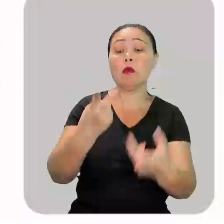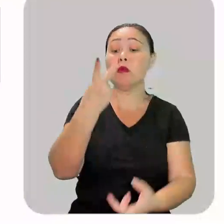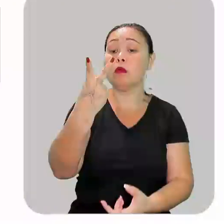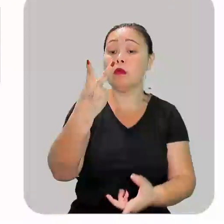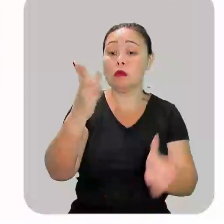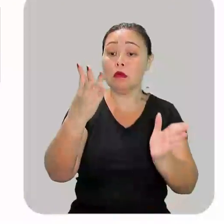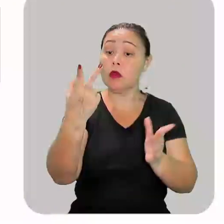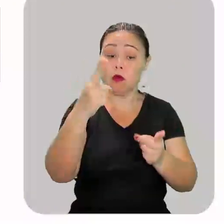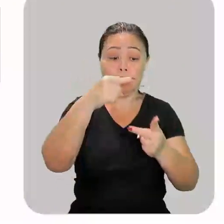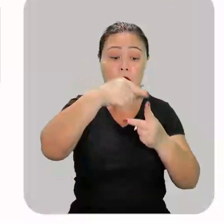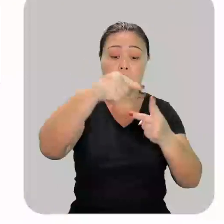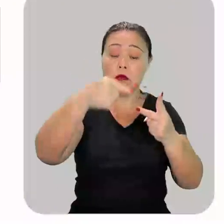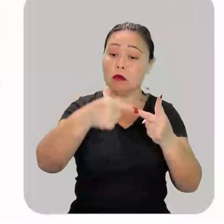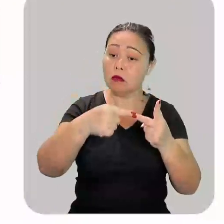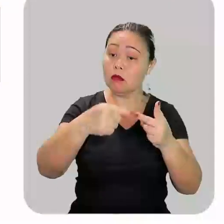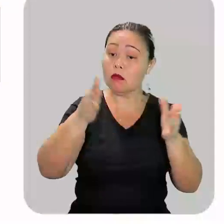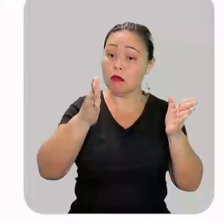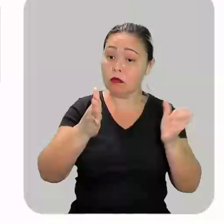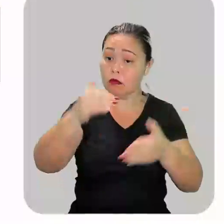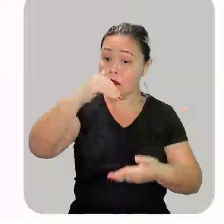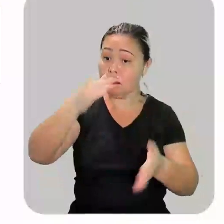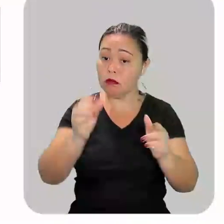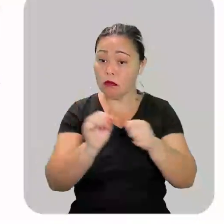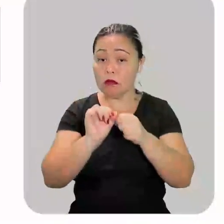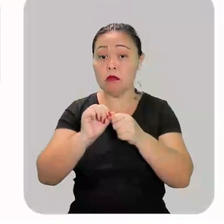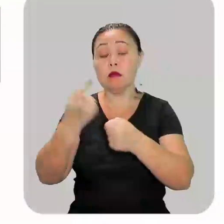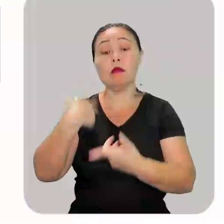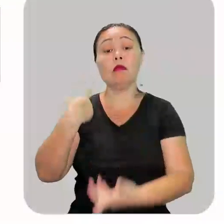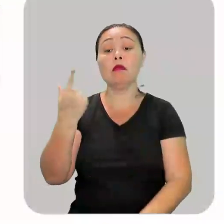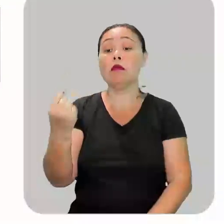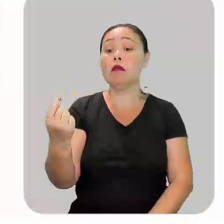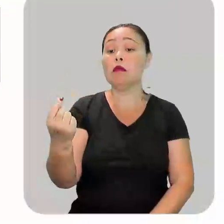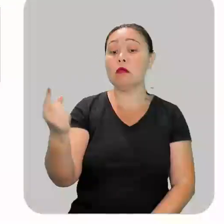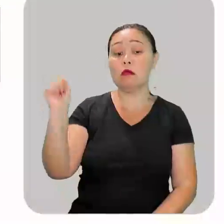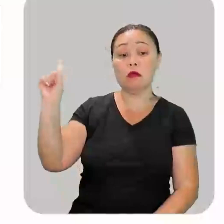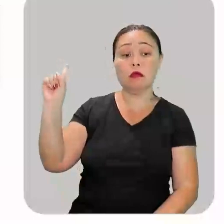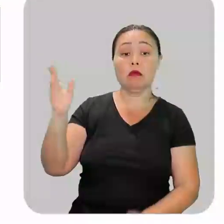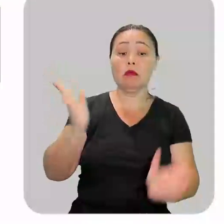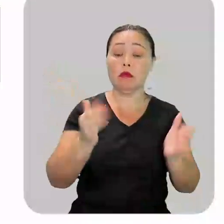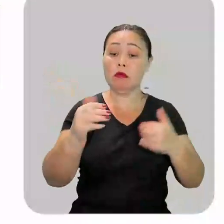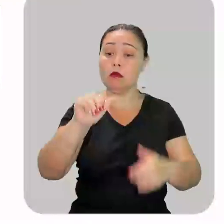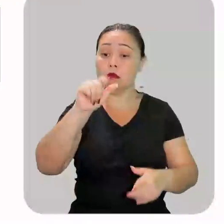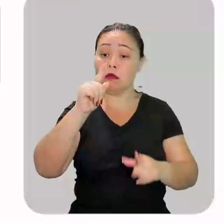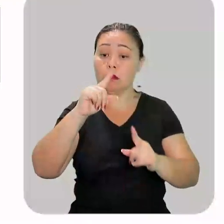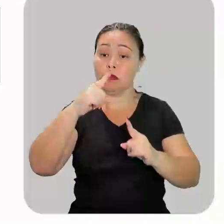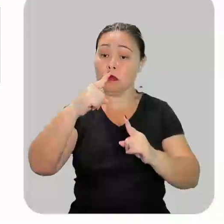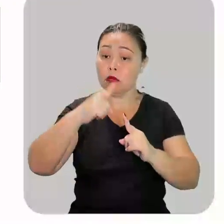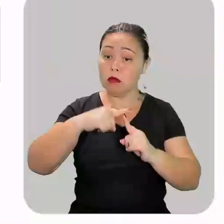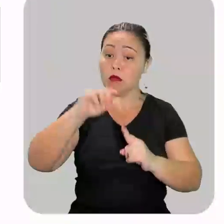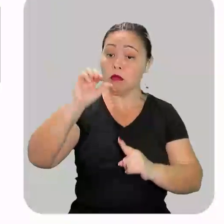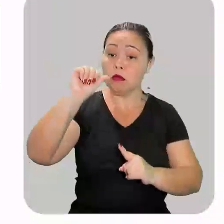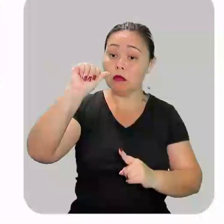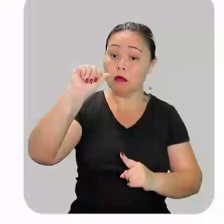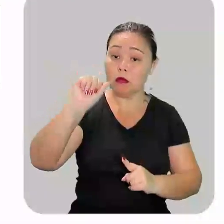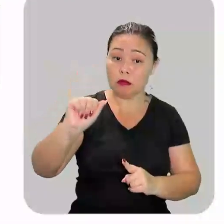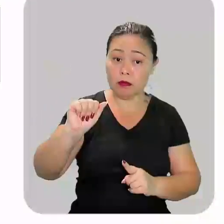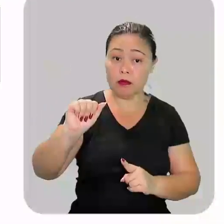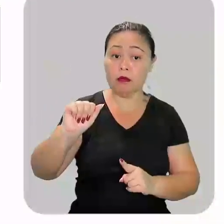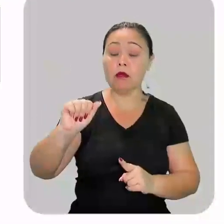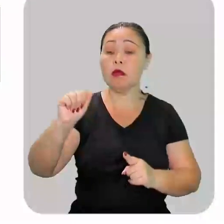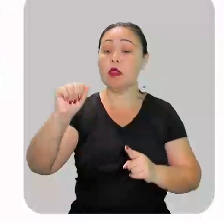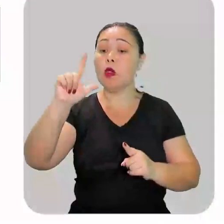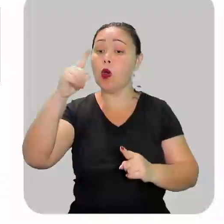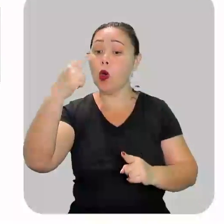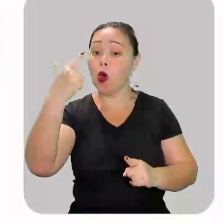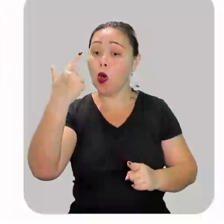tipos de caixas, com os preços indicados a seguir. Caixa do tipo A, 4 unidades de